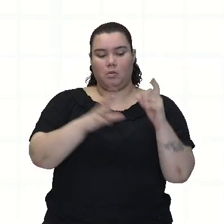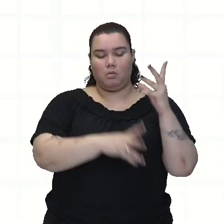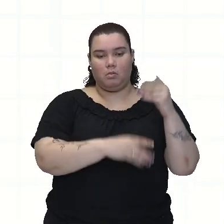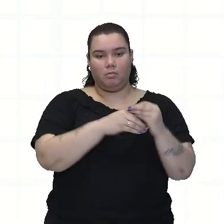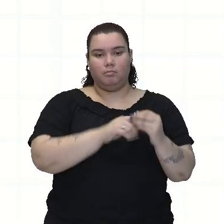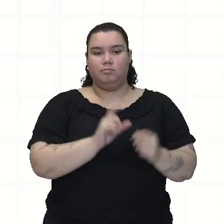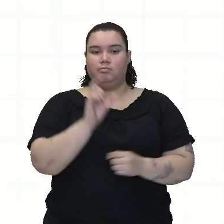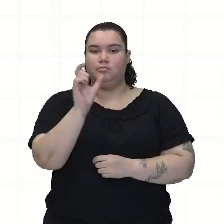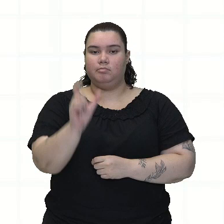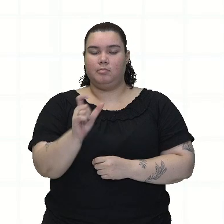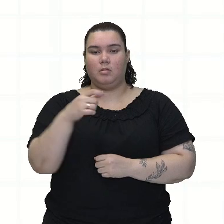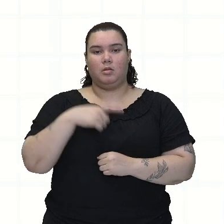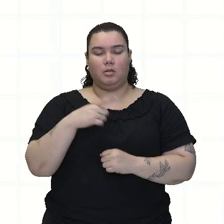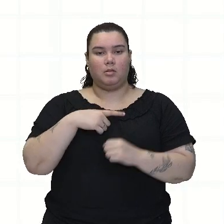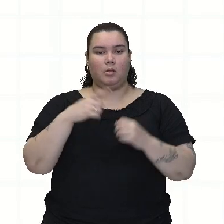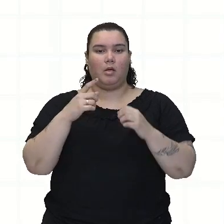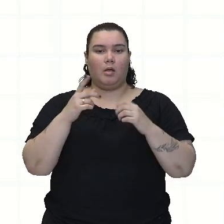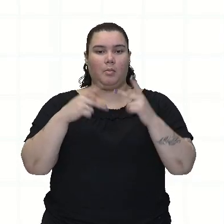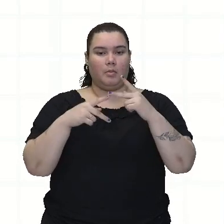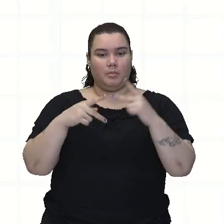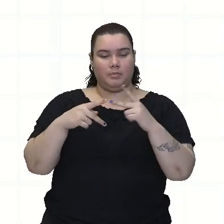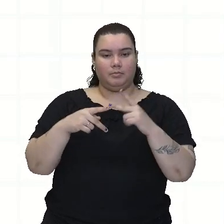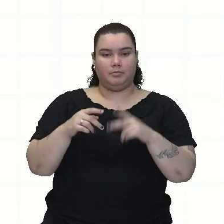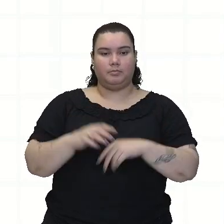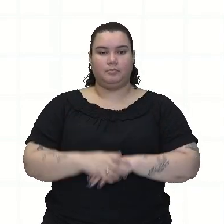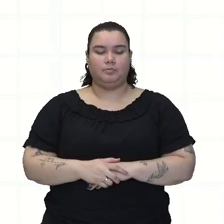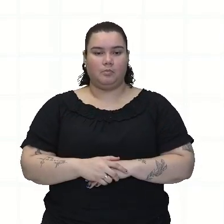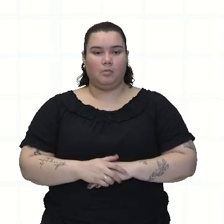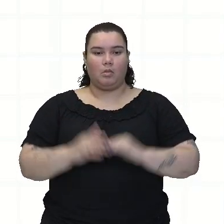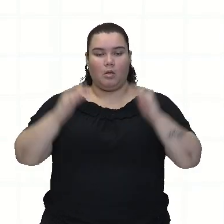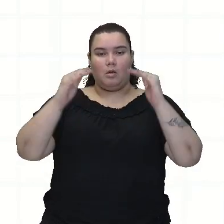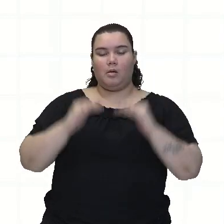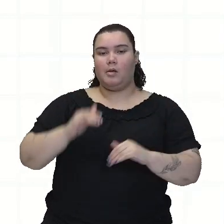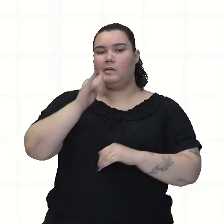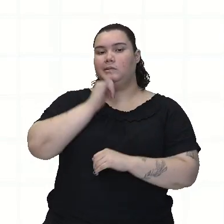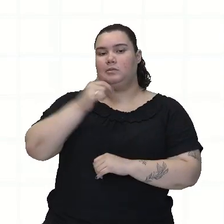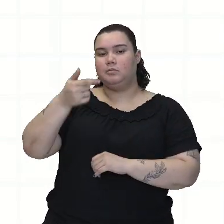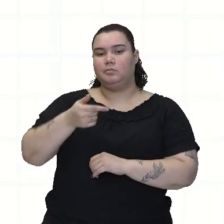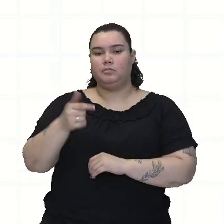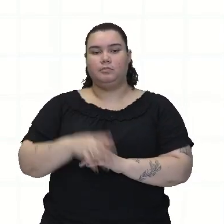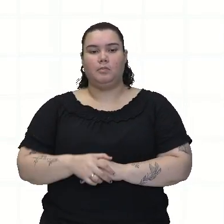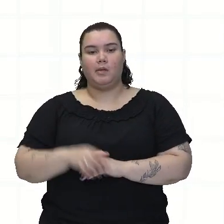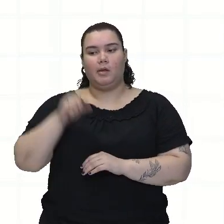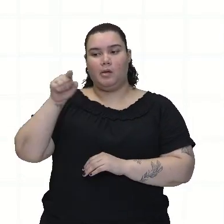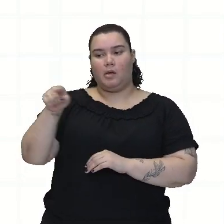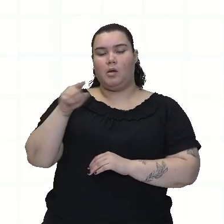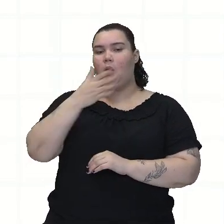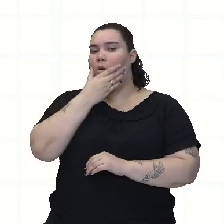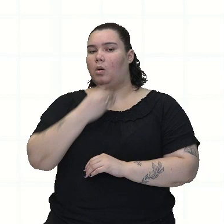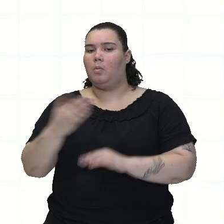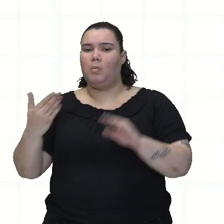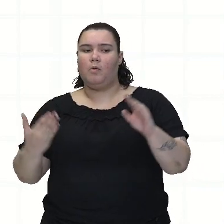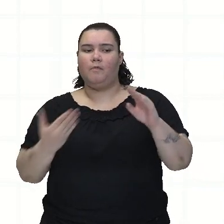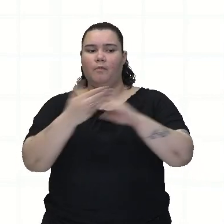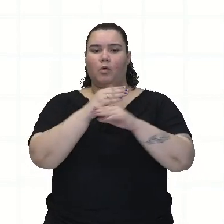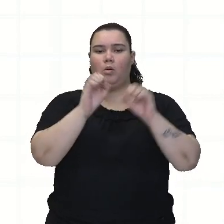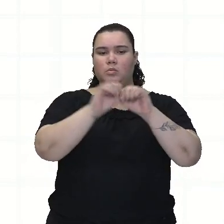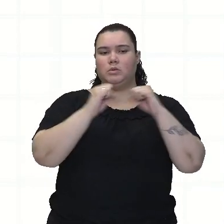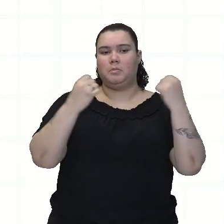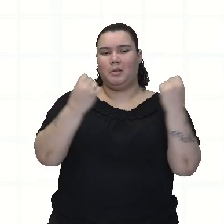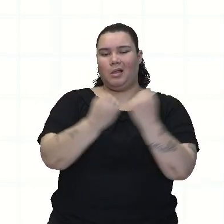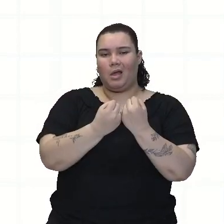exemplo 2, ele foi ao seminário sobre preservação ambiental. O verbo pede um complemento intermediado pela preposição. Por quê? Ele